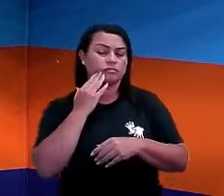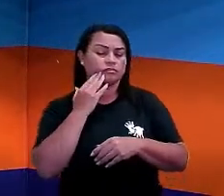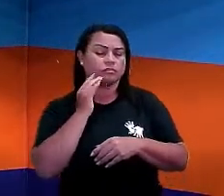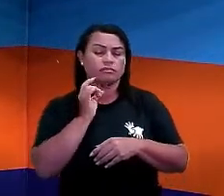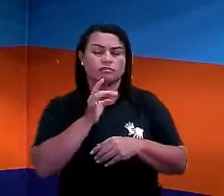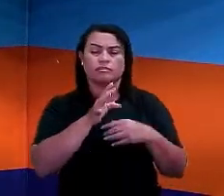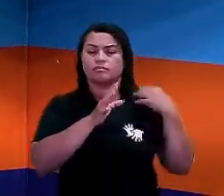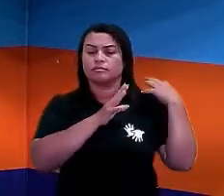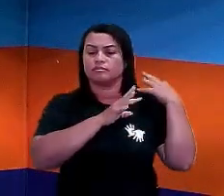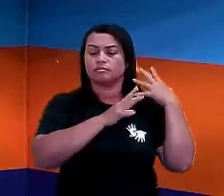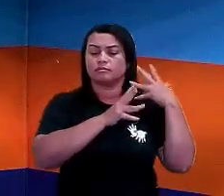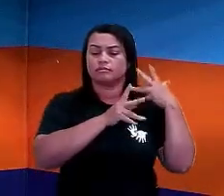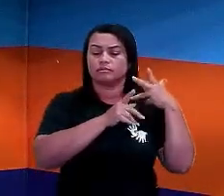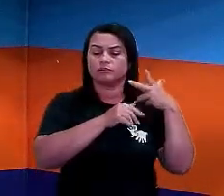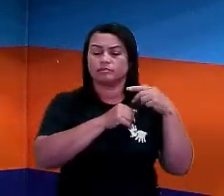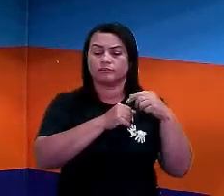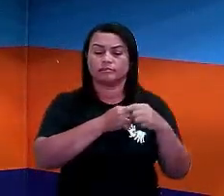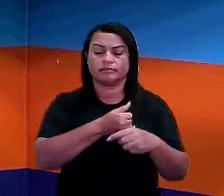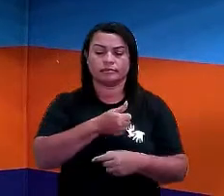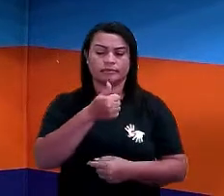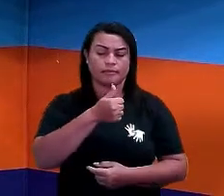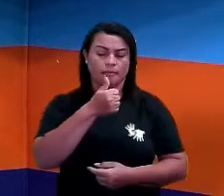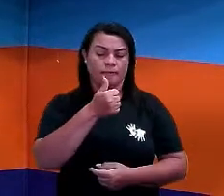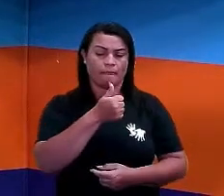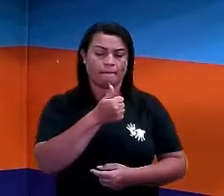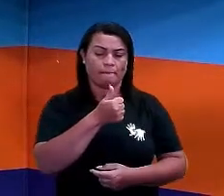só relembrar agora. A primeira é